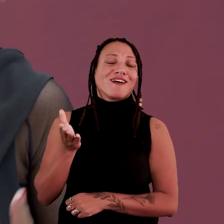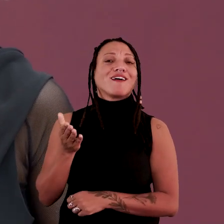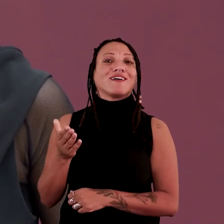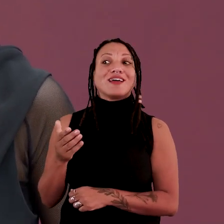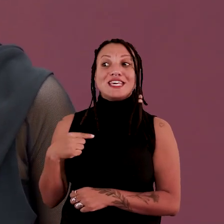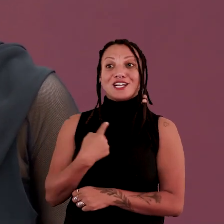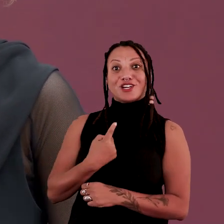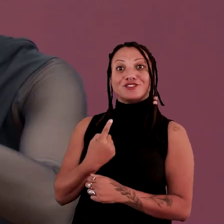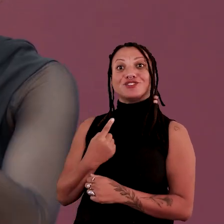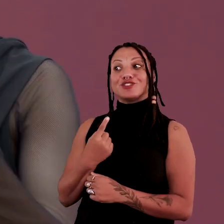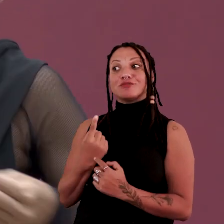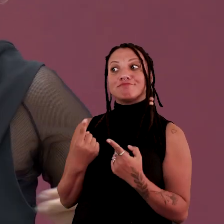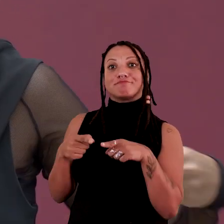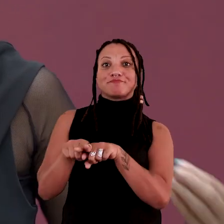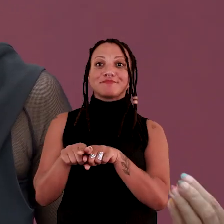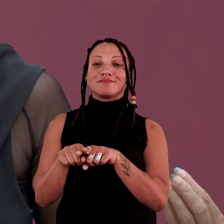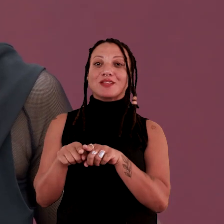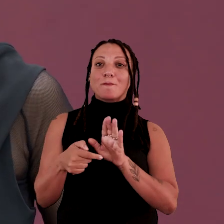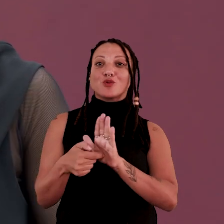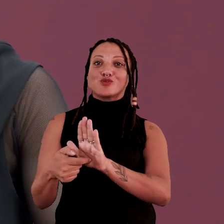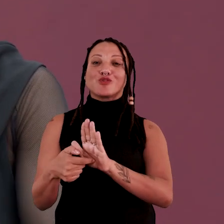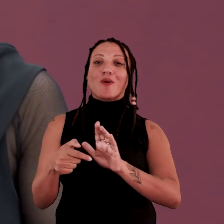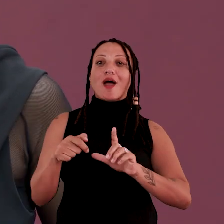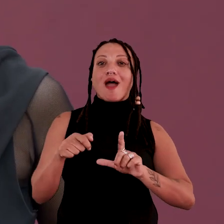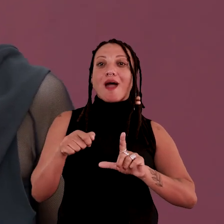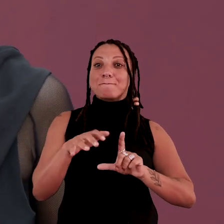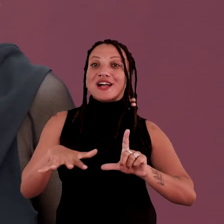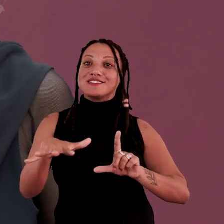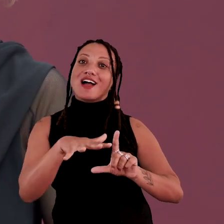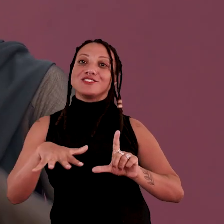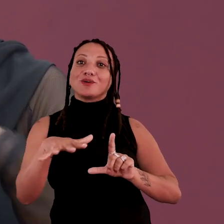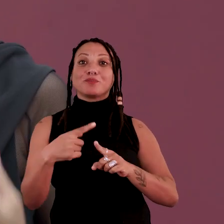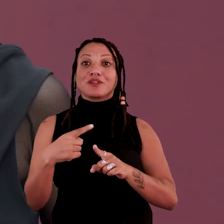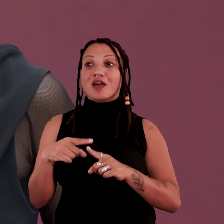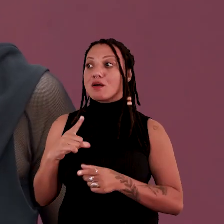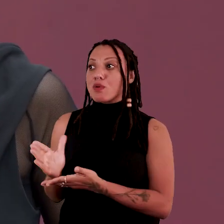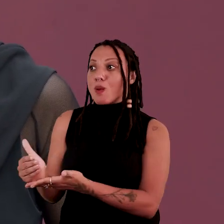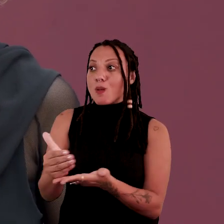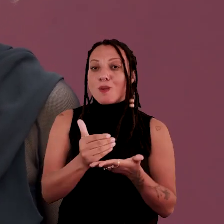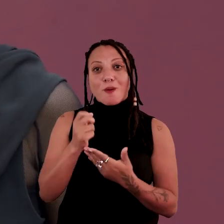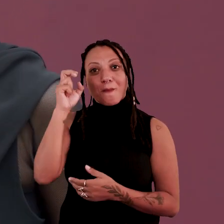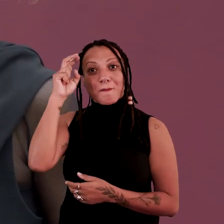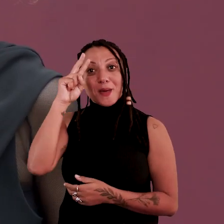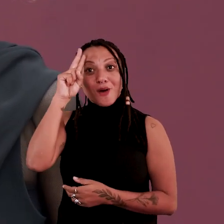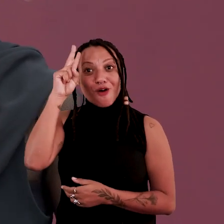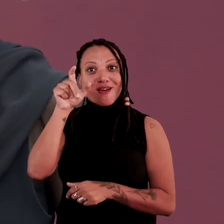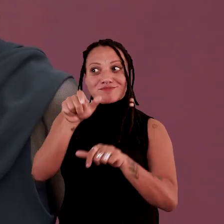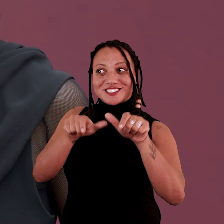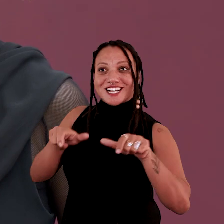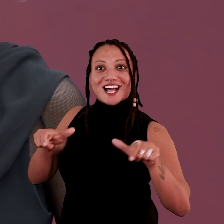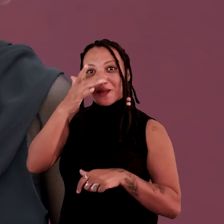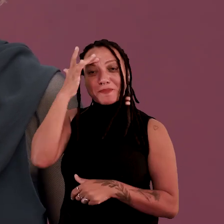priorizadas pelos moradores, através desse trajeto de pinturas e também de um audiotour e de uma sinalização. Então,